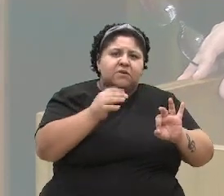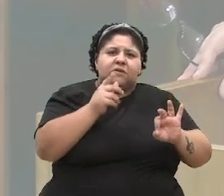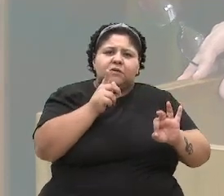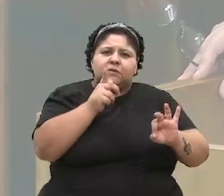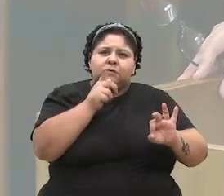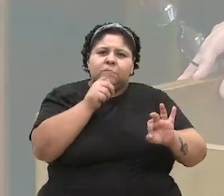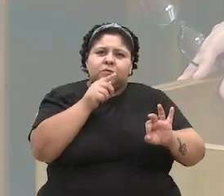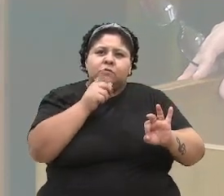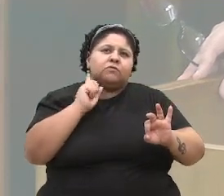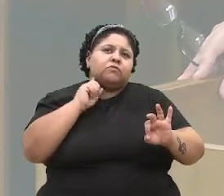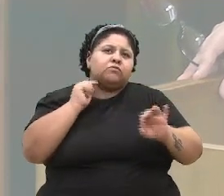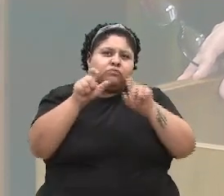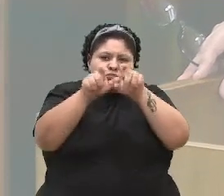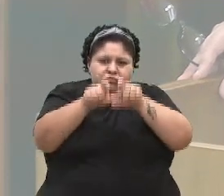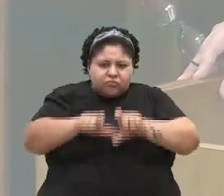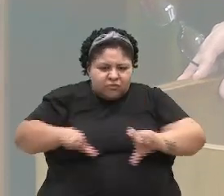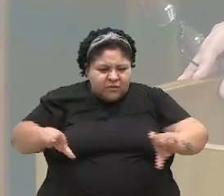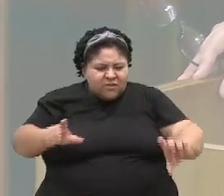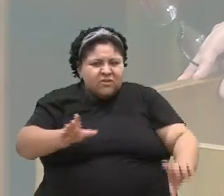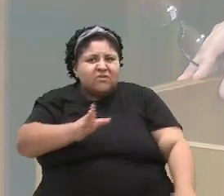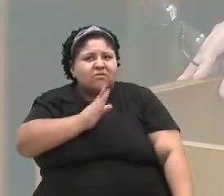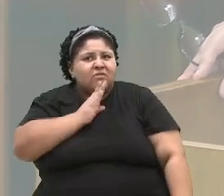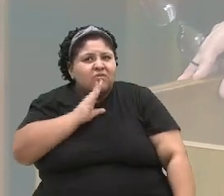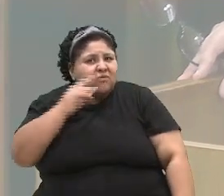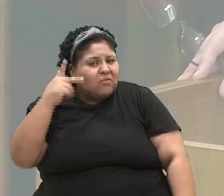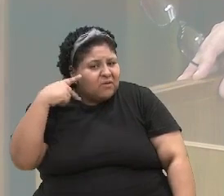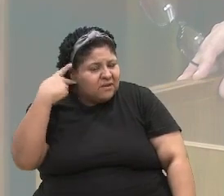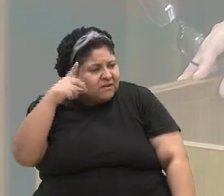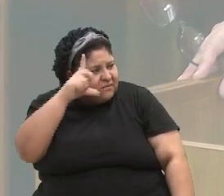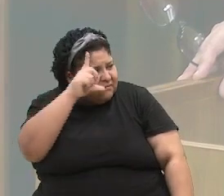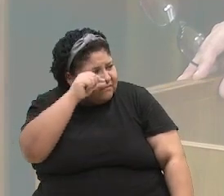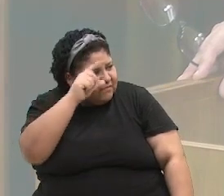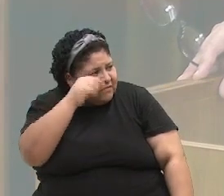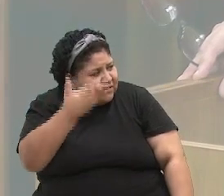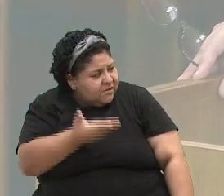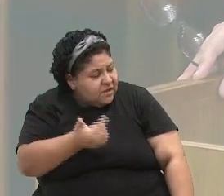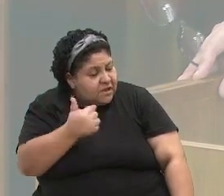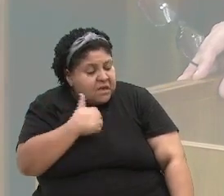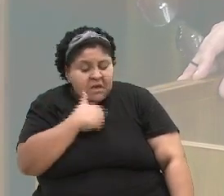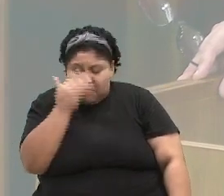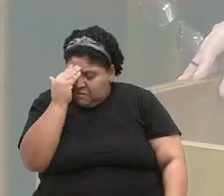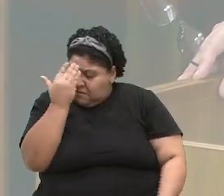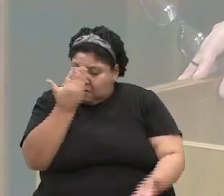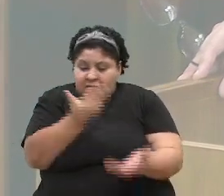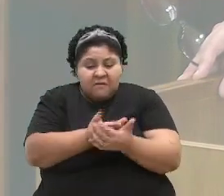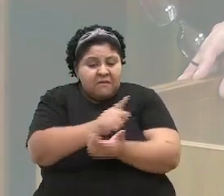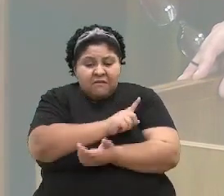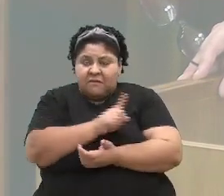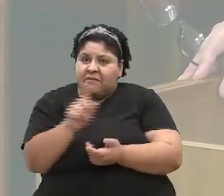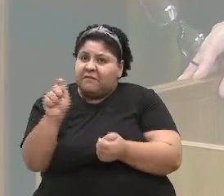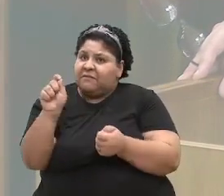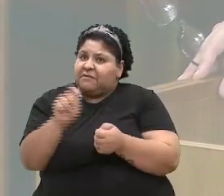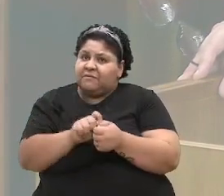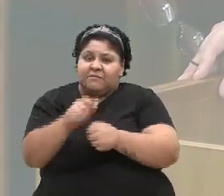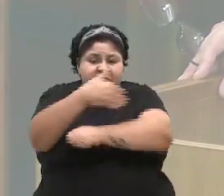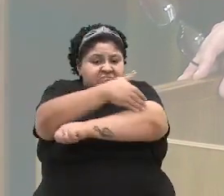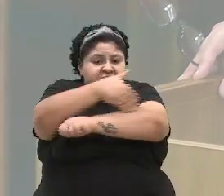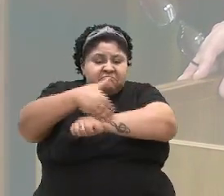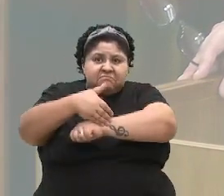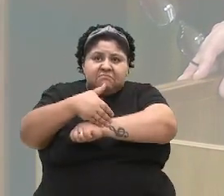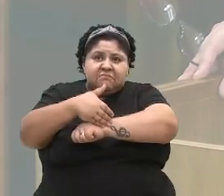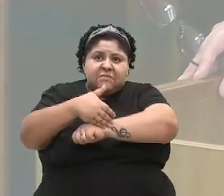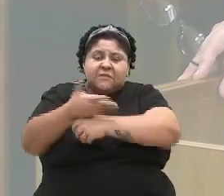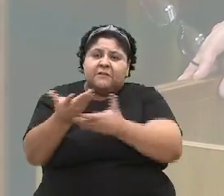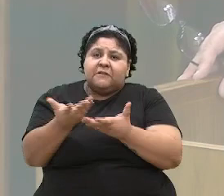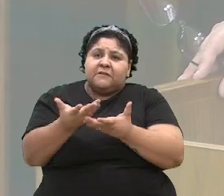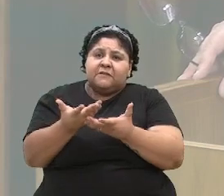Conhece, vereador Escálculo? Conhece, e eu tenho certeza que ele não vai fazer pavimentação onde a